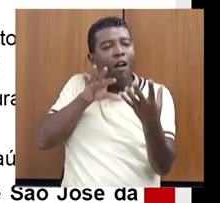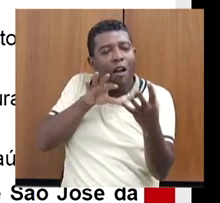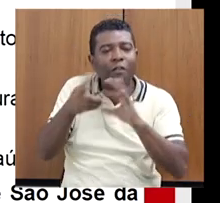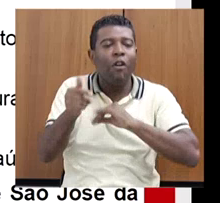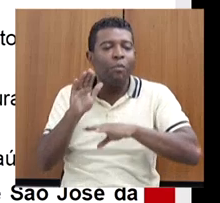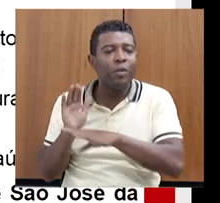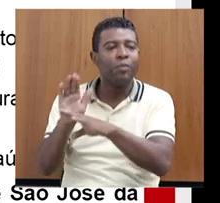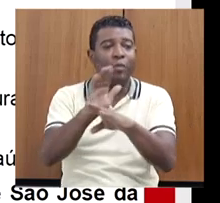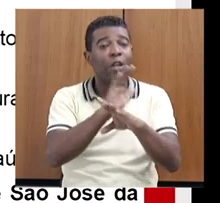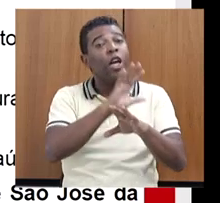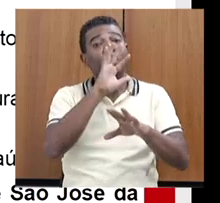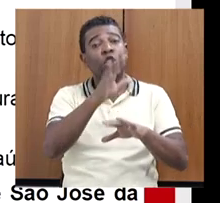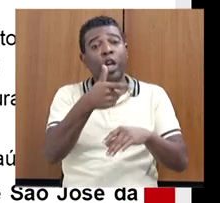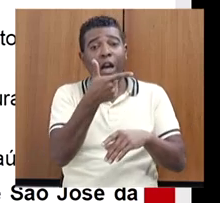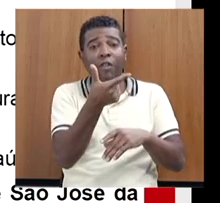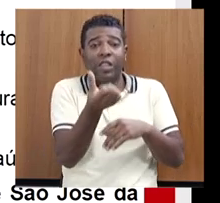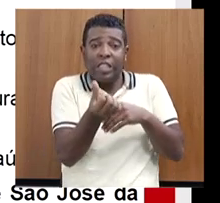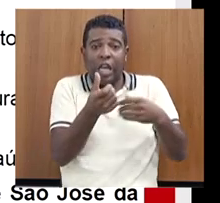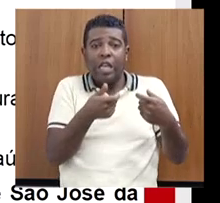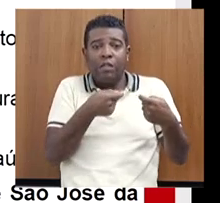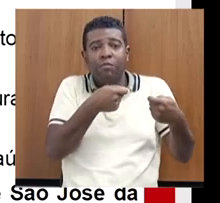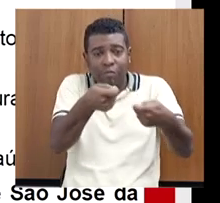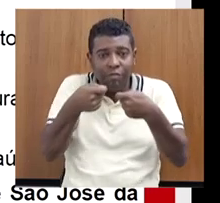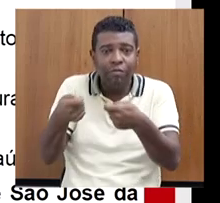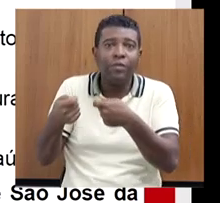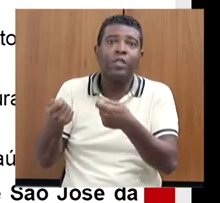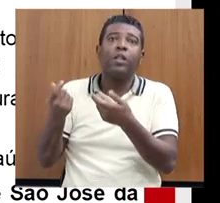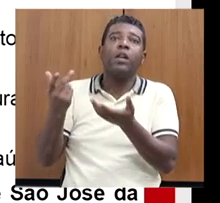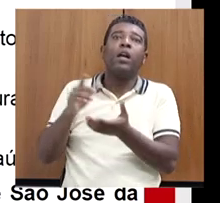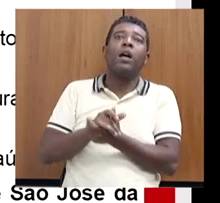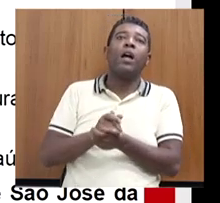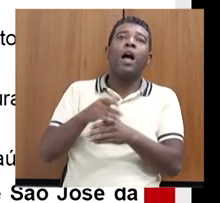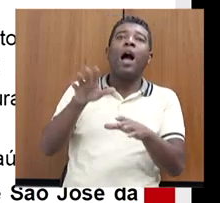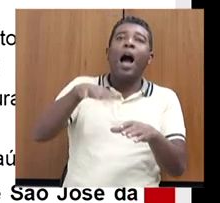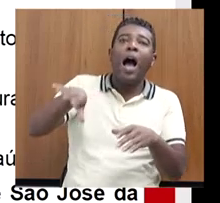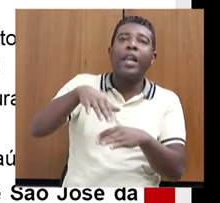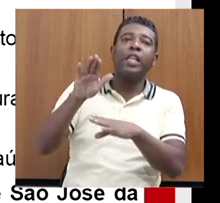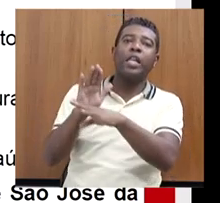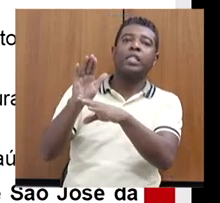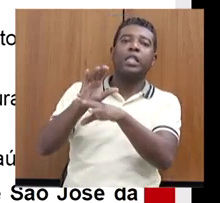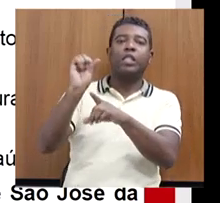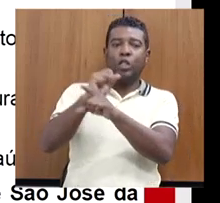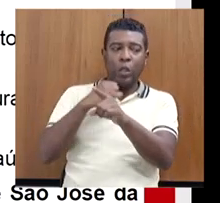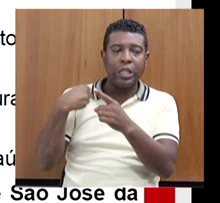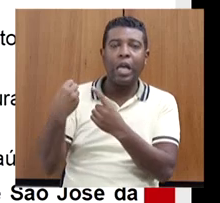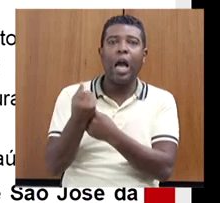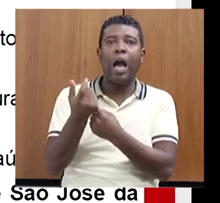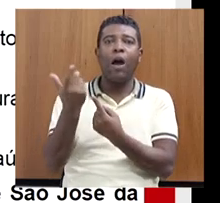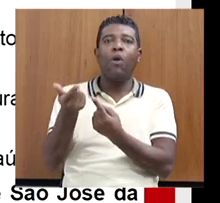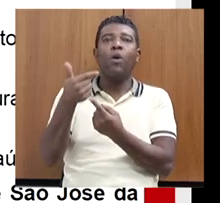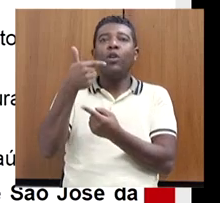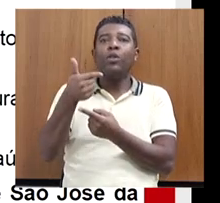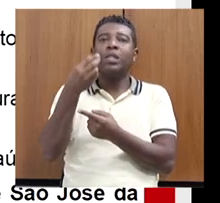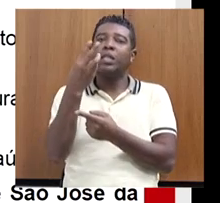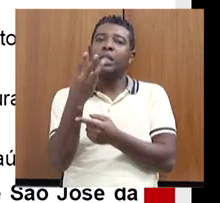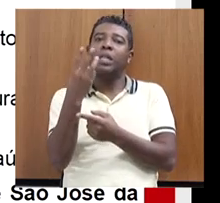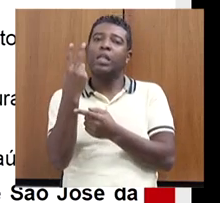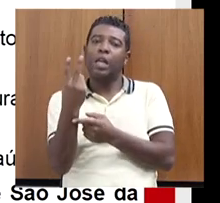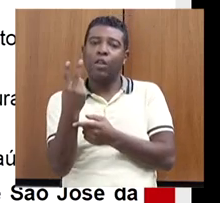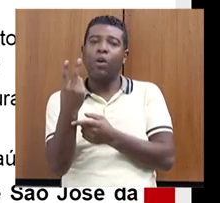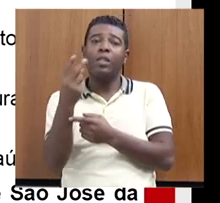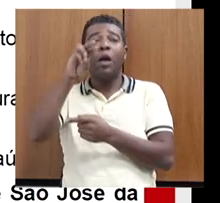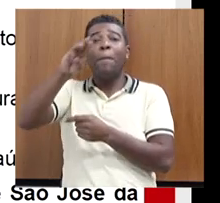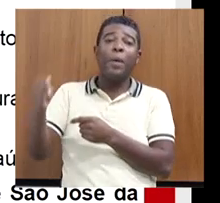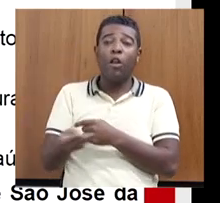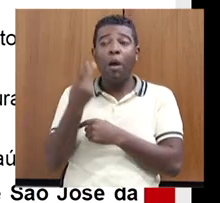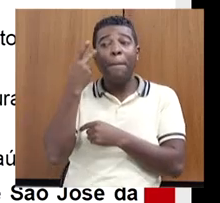realizadas. A transferência de recursos para a saúde e assistência social. Só nesse ano de 2023 foram 232 milhões para o município